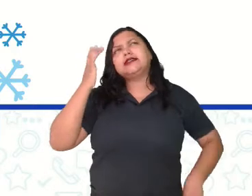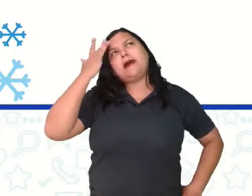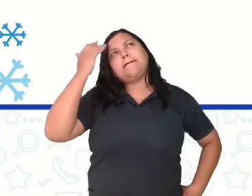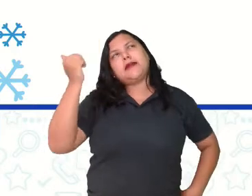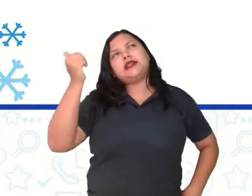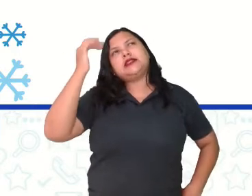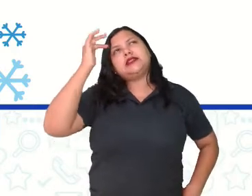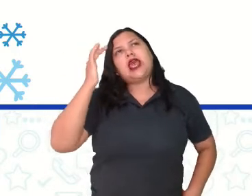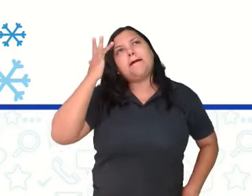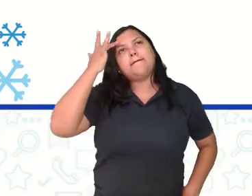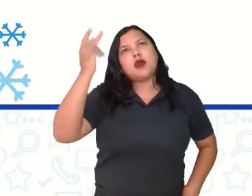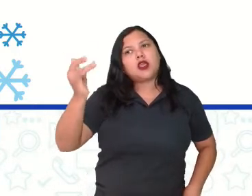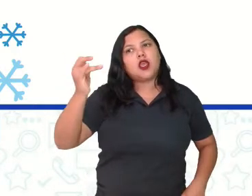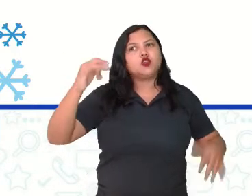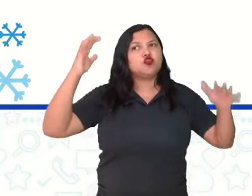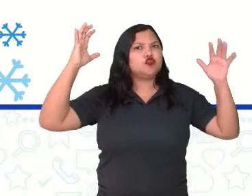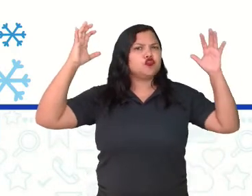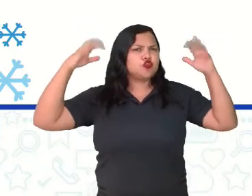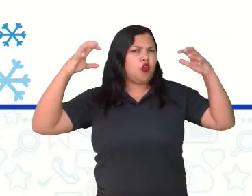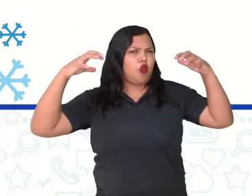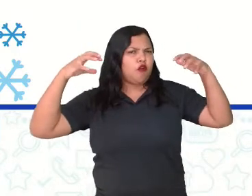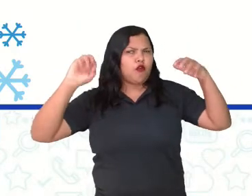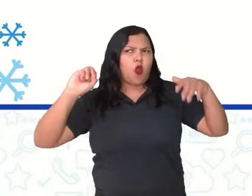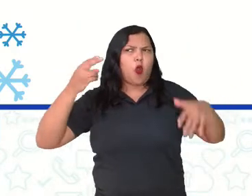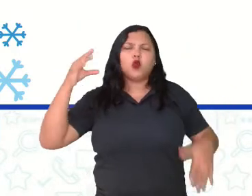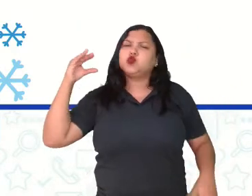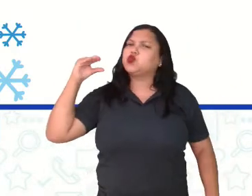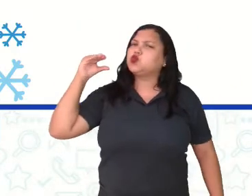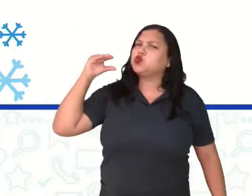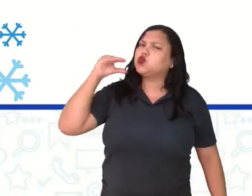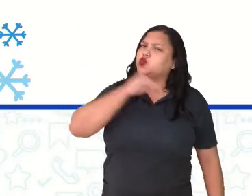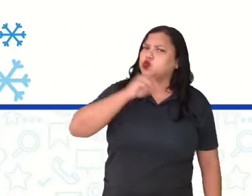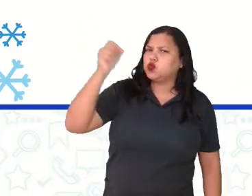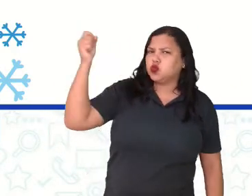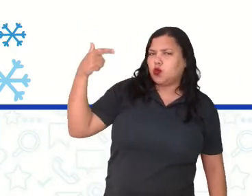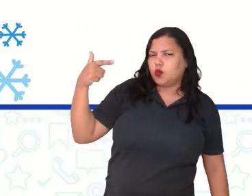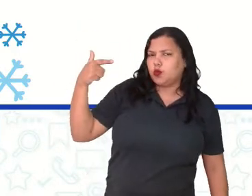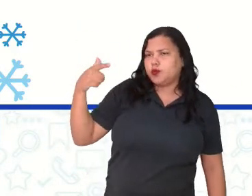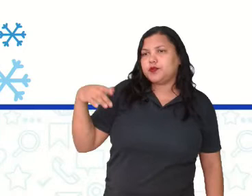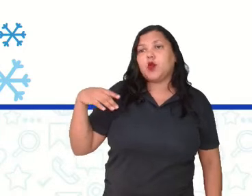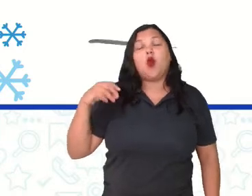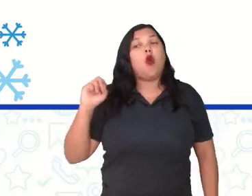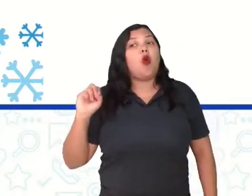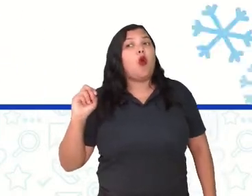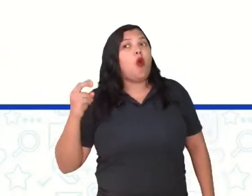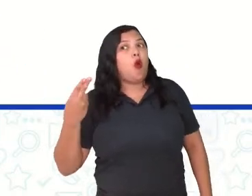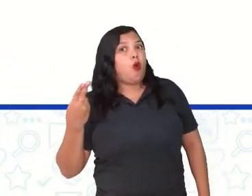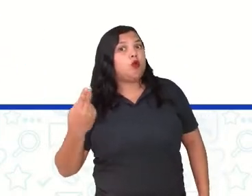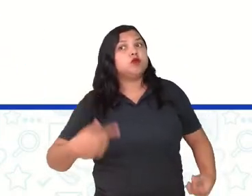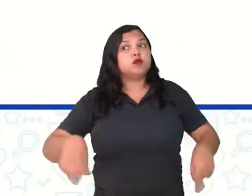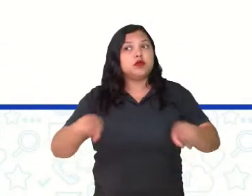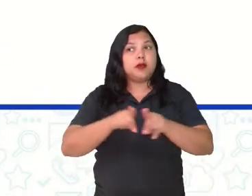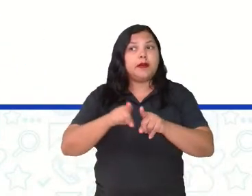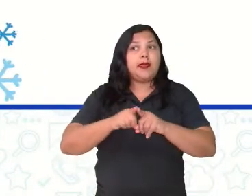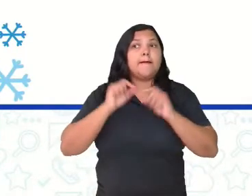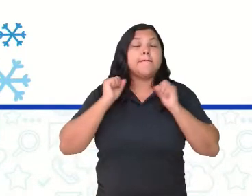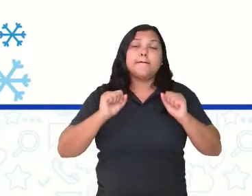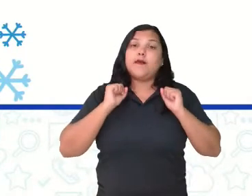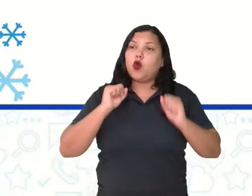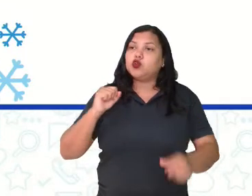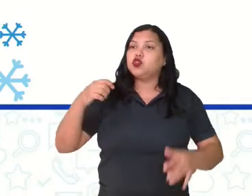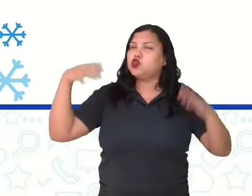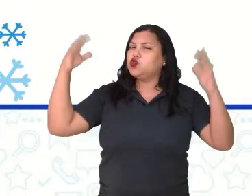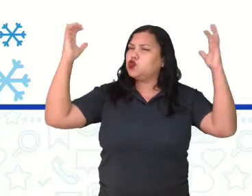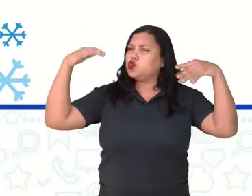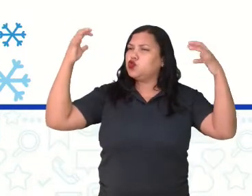seguinte, existe a previsão de que amanhã faça sol. Como também existe a probabilidade, olha